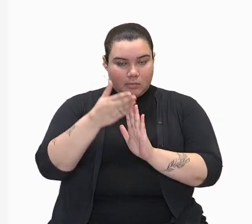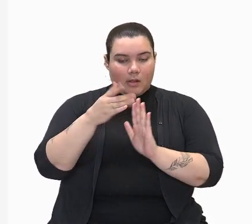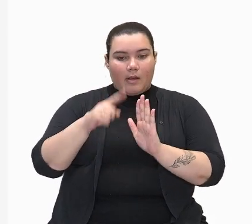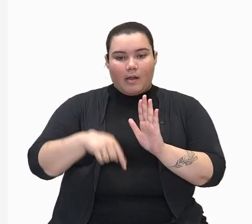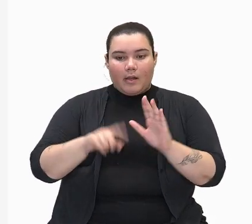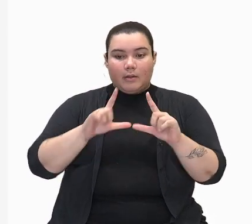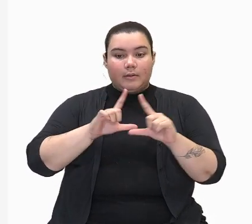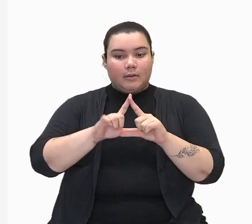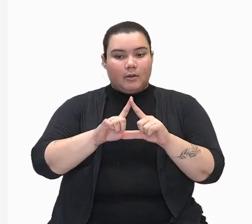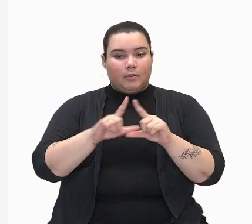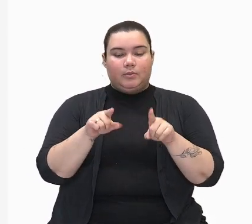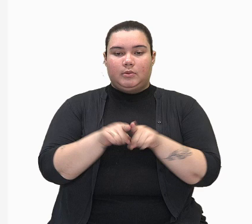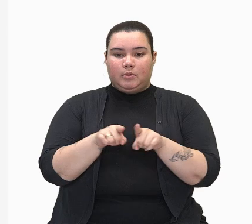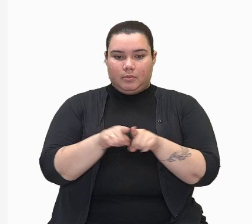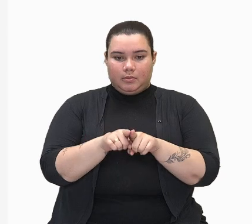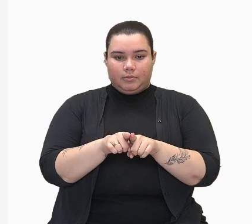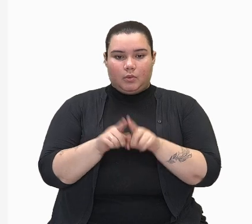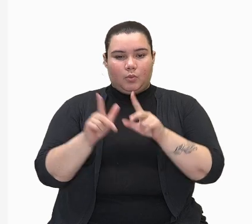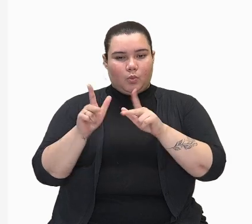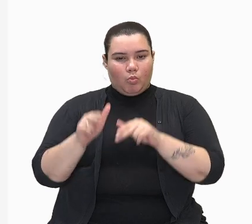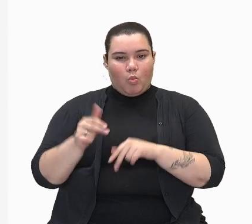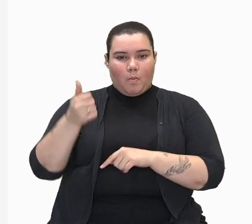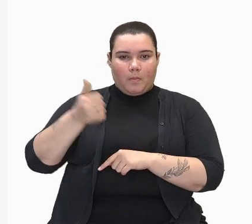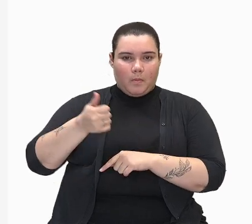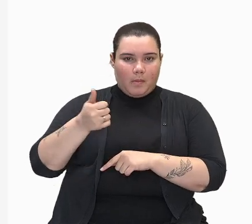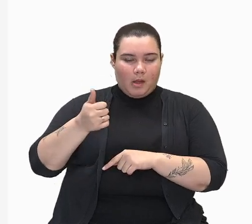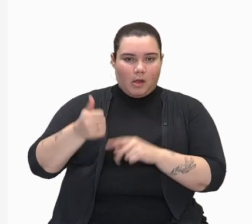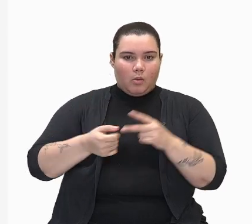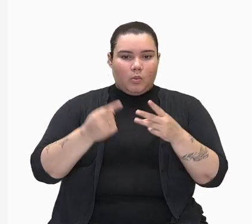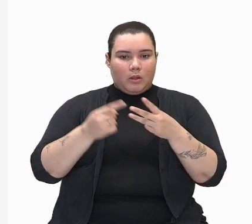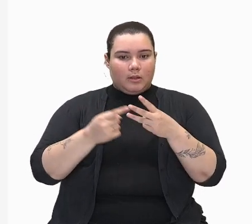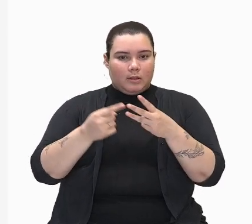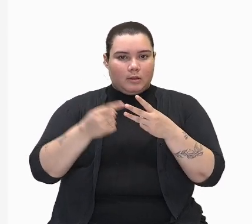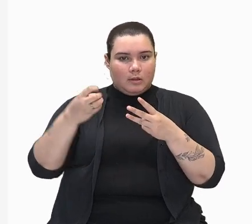como o octaedro e o tetraedro, tá?